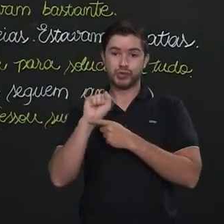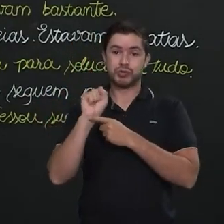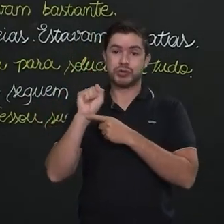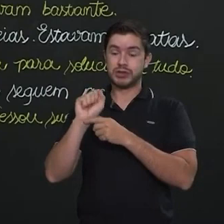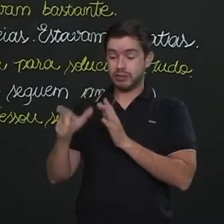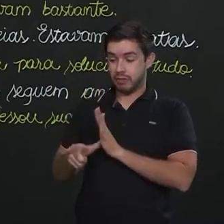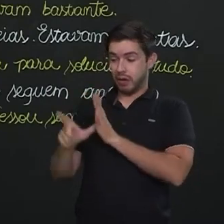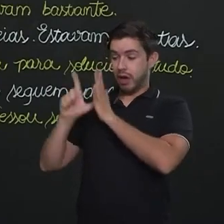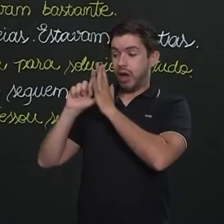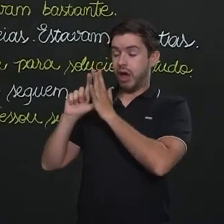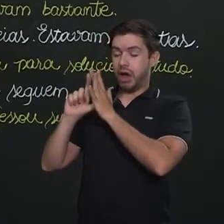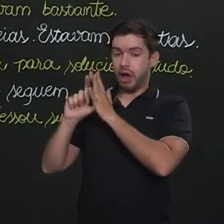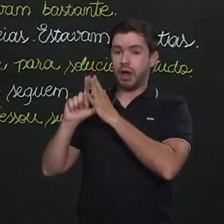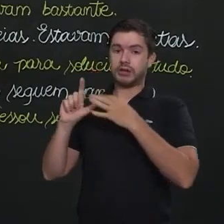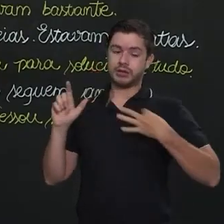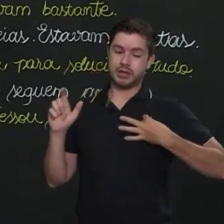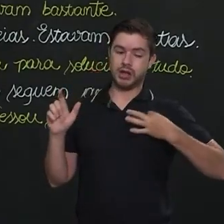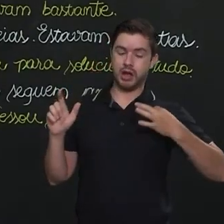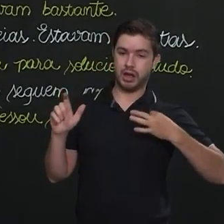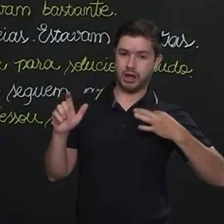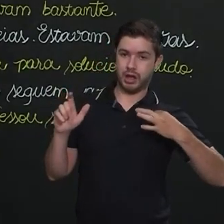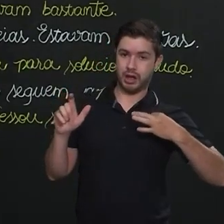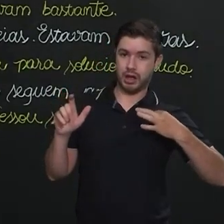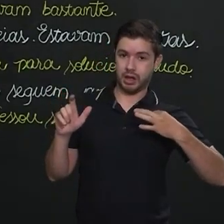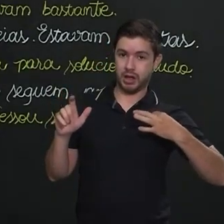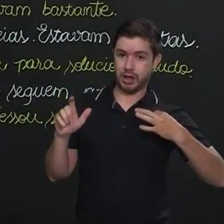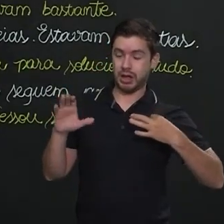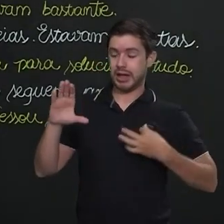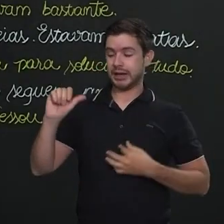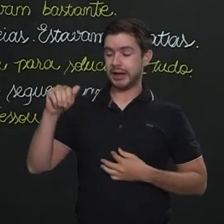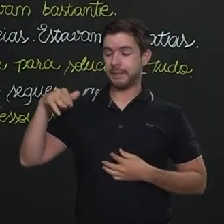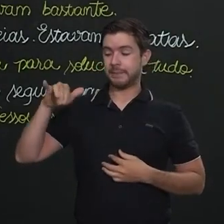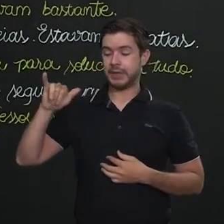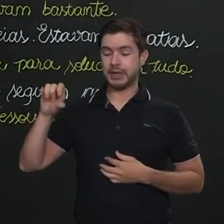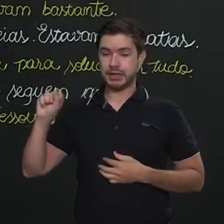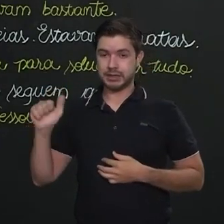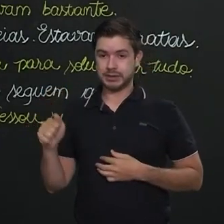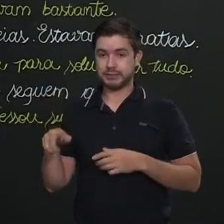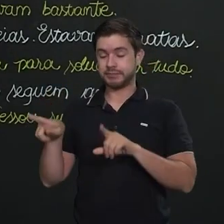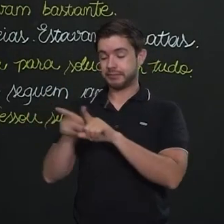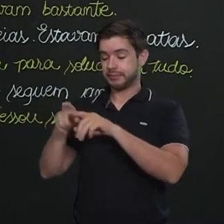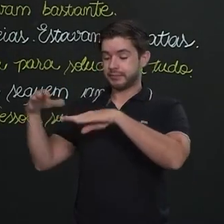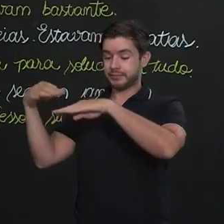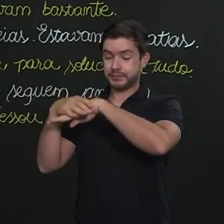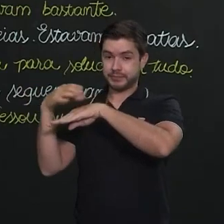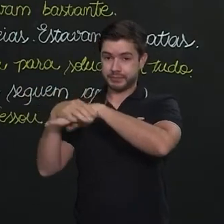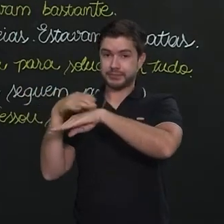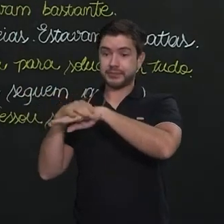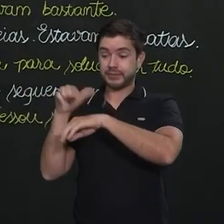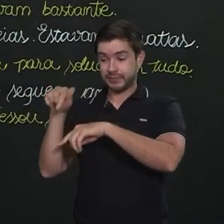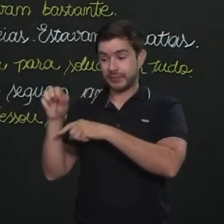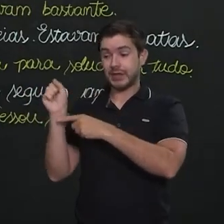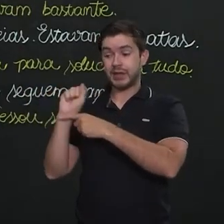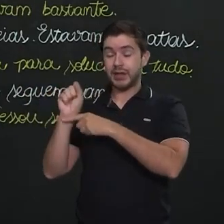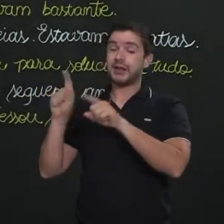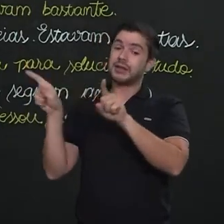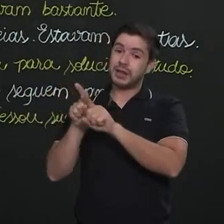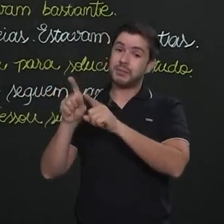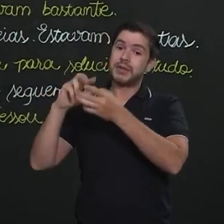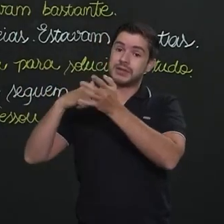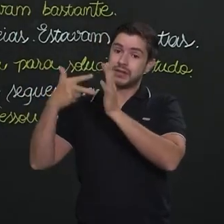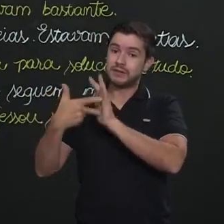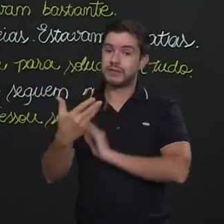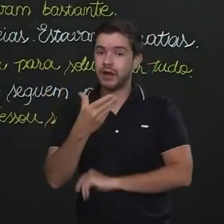colocados anteriormente. Camisa, que é um substantivo feminino, e tênis, que é um substantivo masculino.